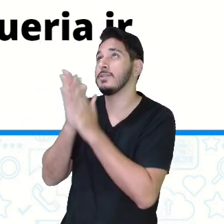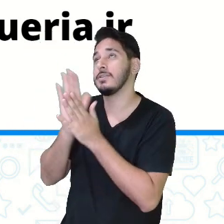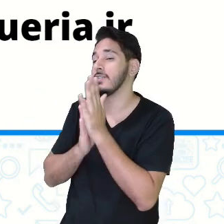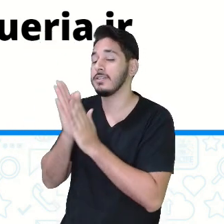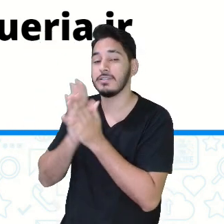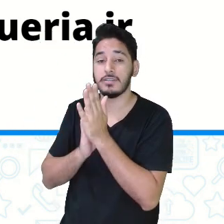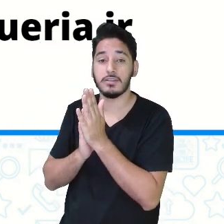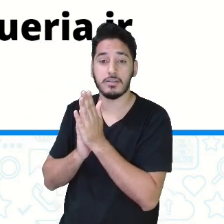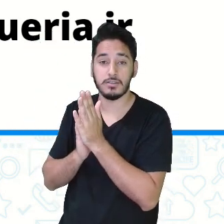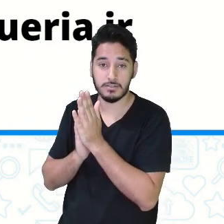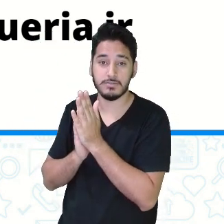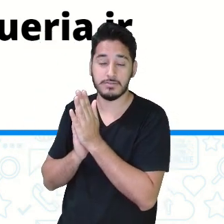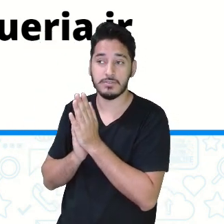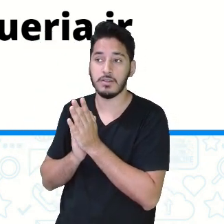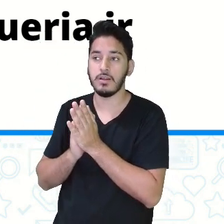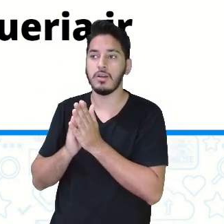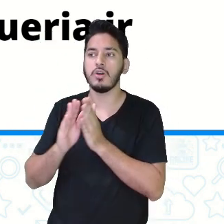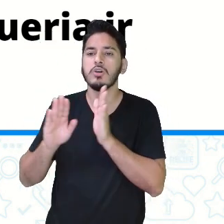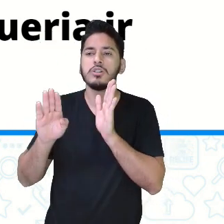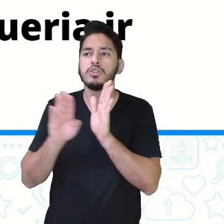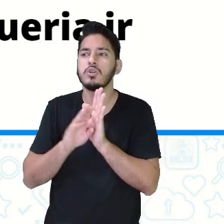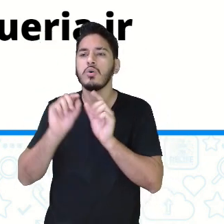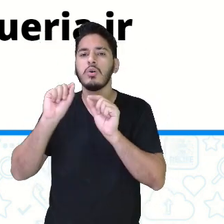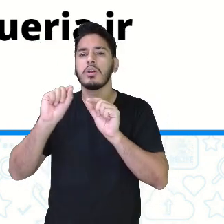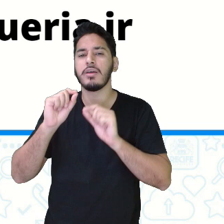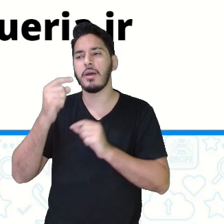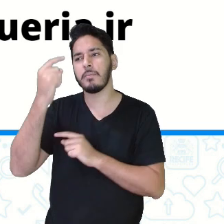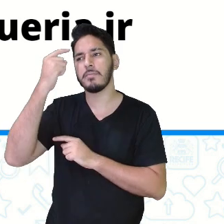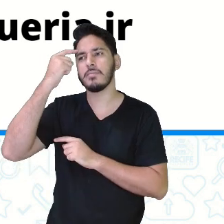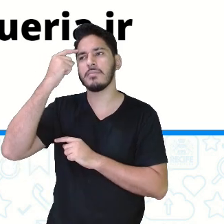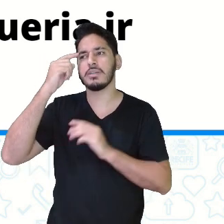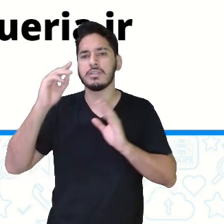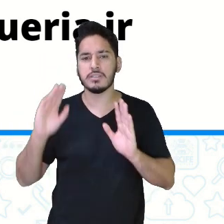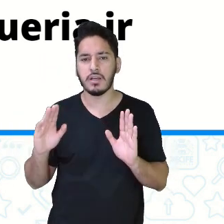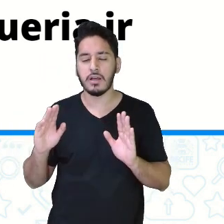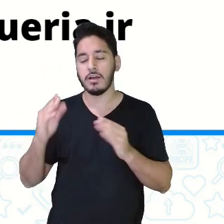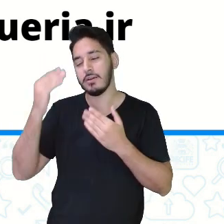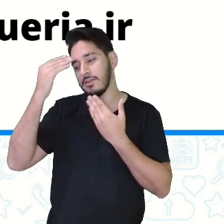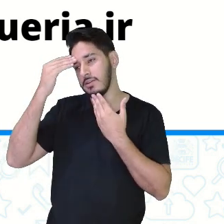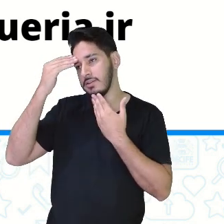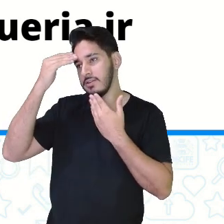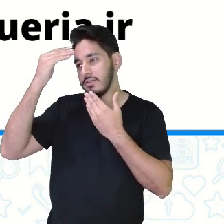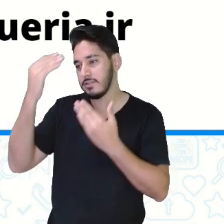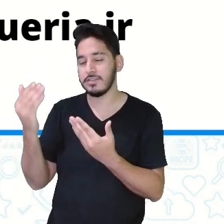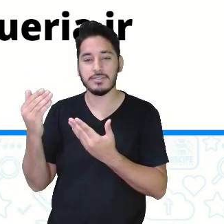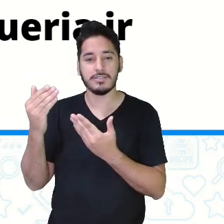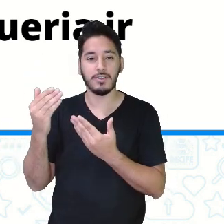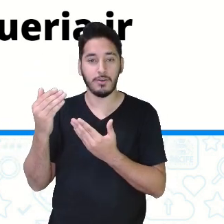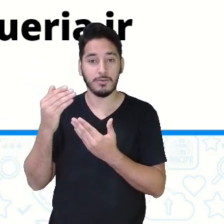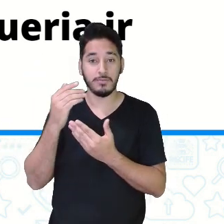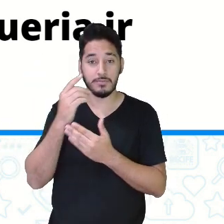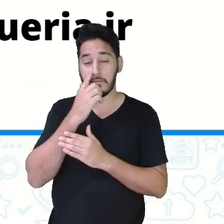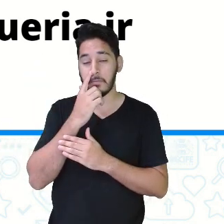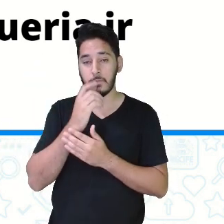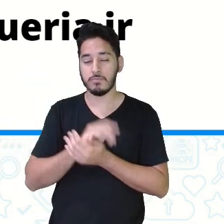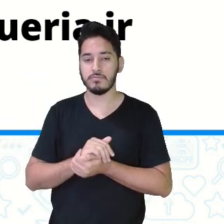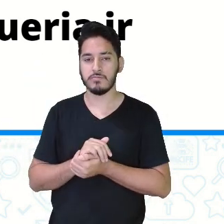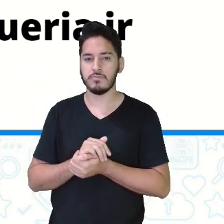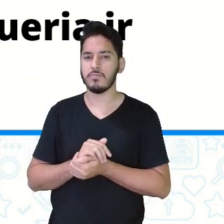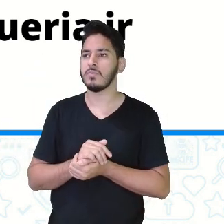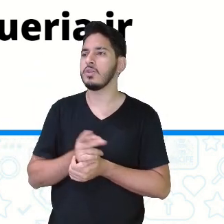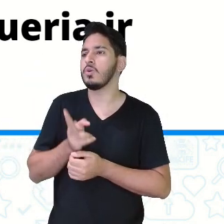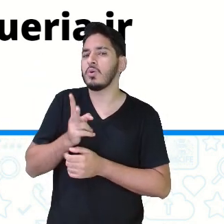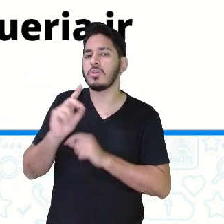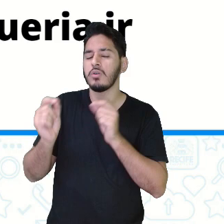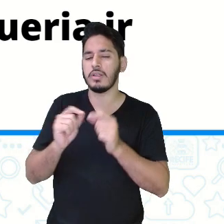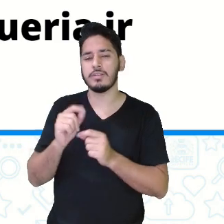nem merecia, chegou a pensar. Agradeceu a providência ter permanecido